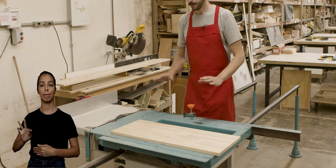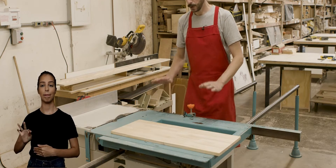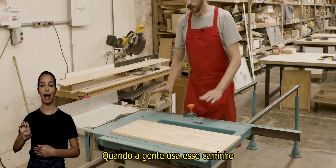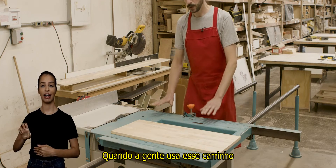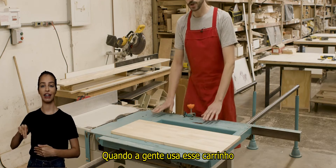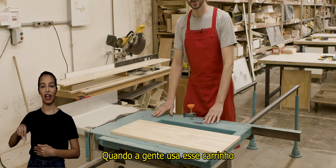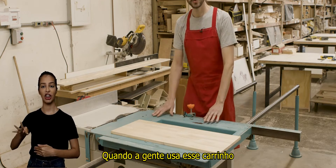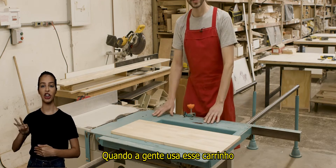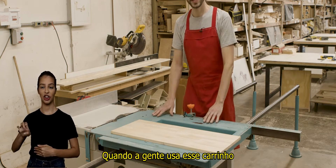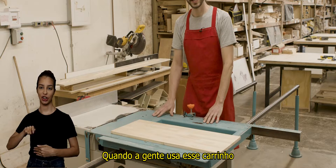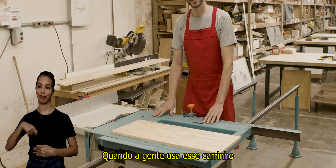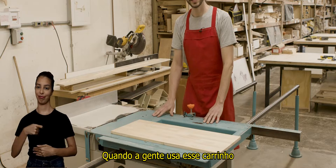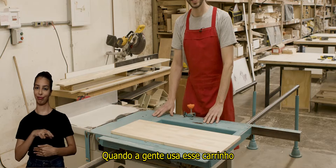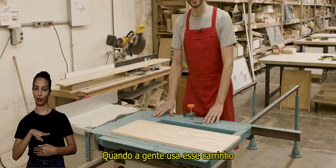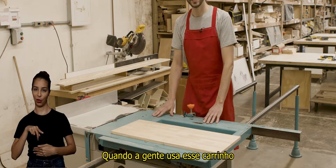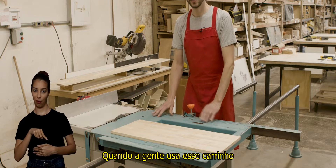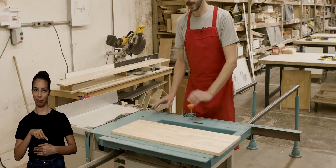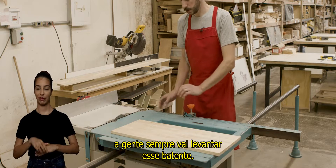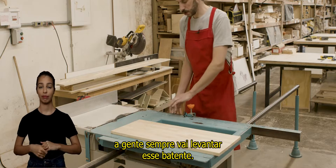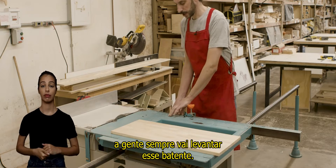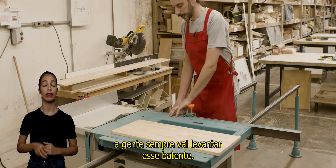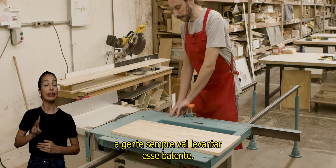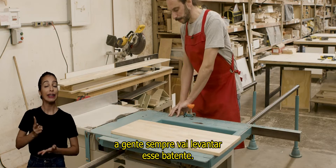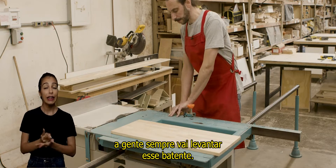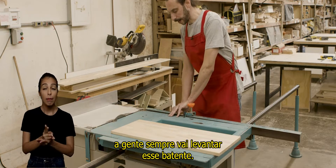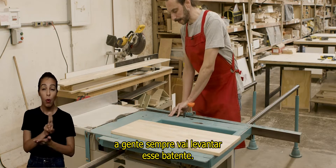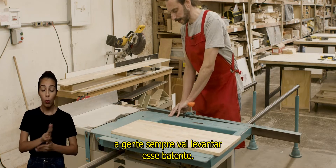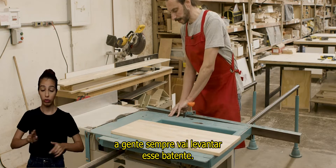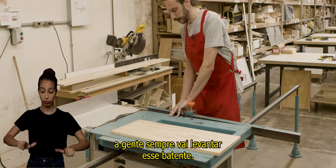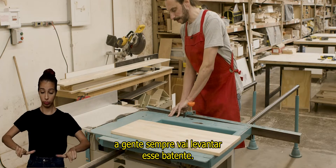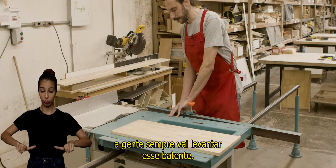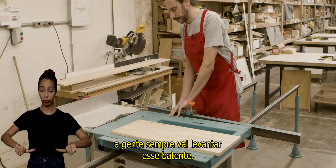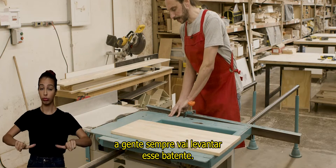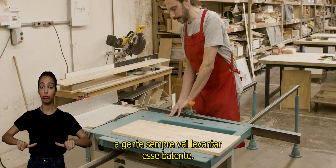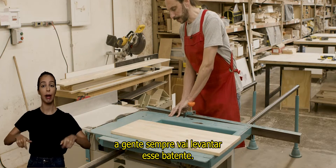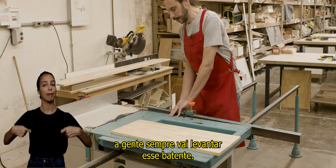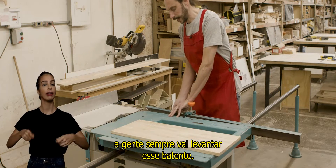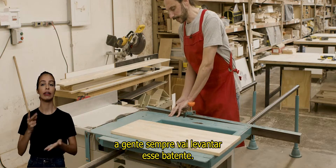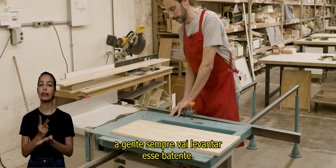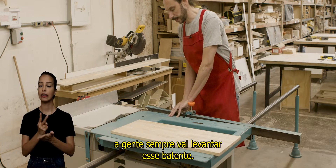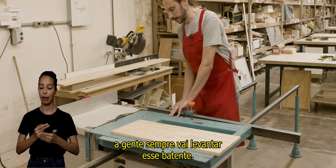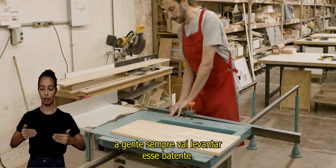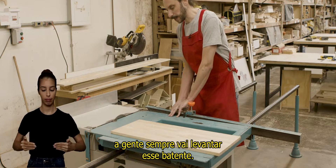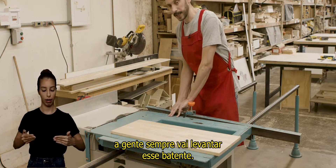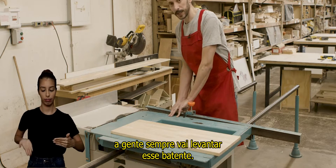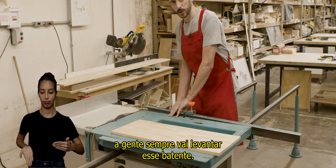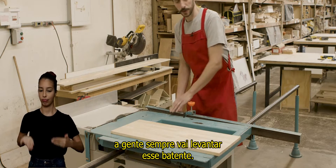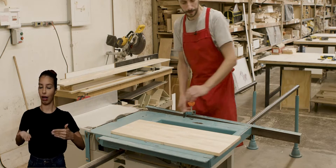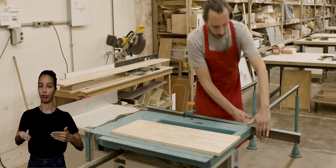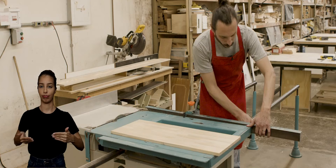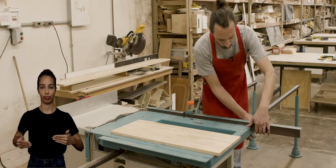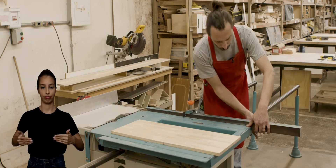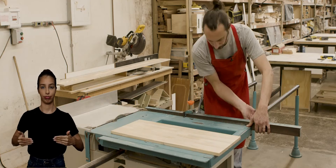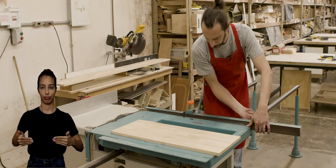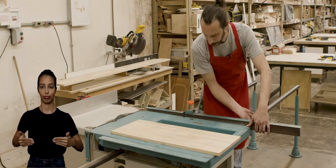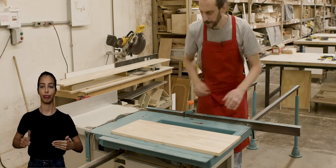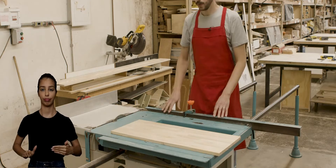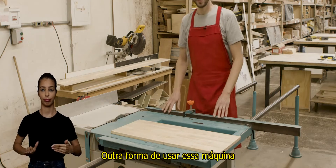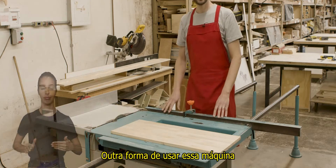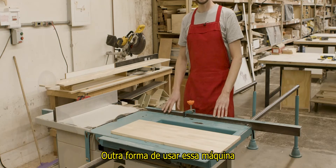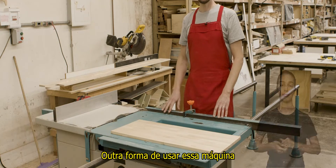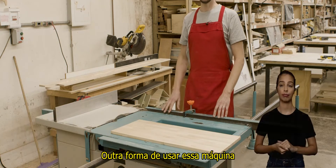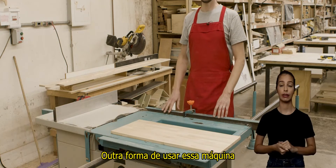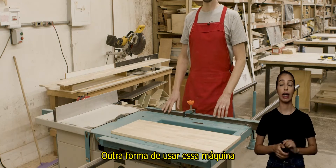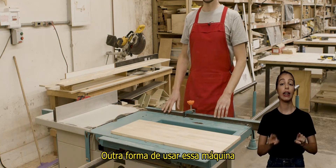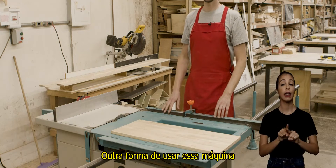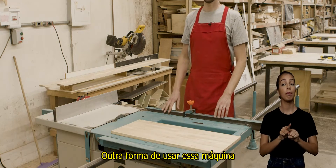ela. Quando a gente usa esse carrinho, a gente sempre vai levantar esse batente.